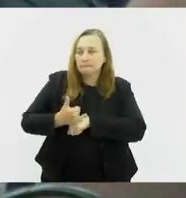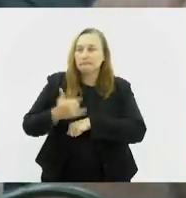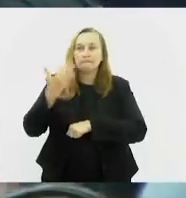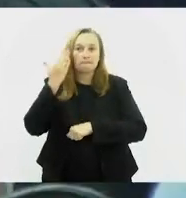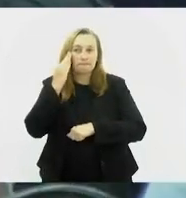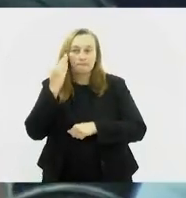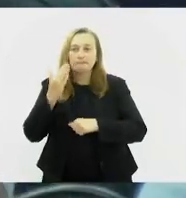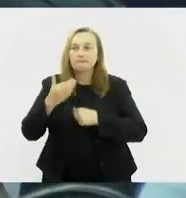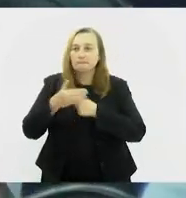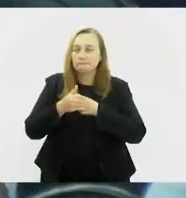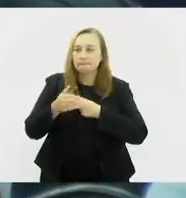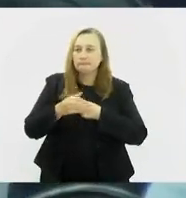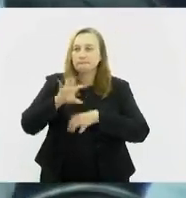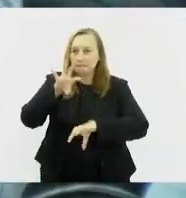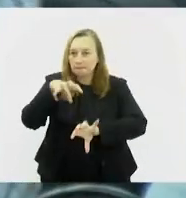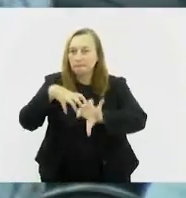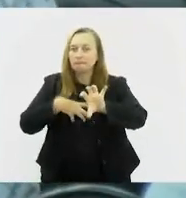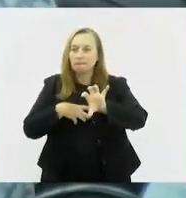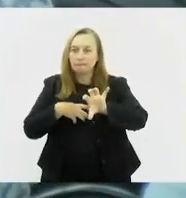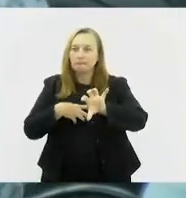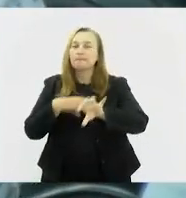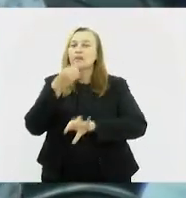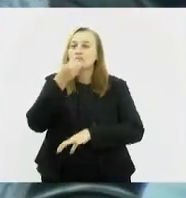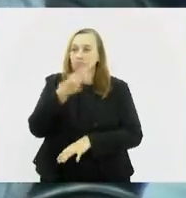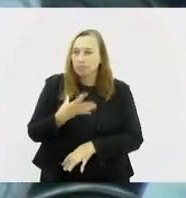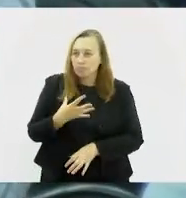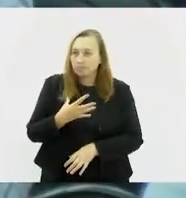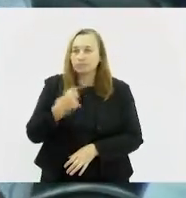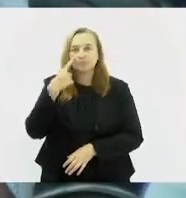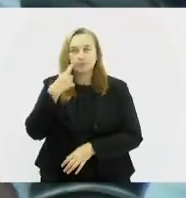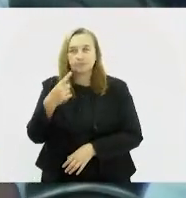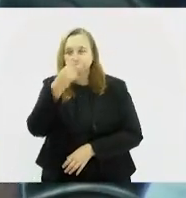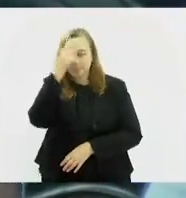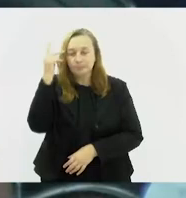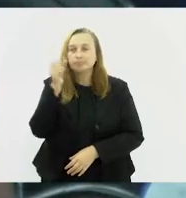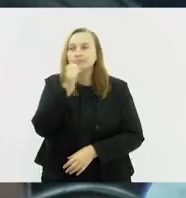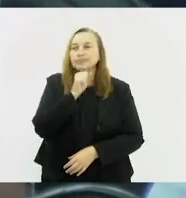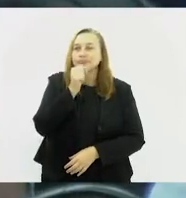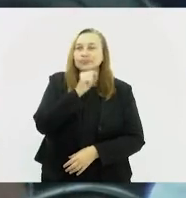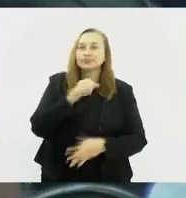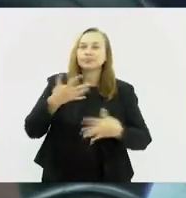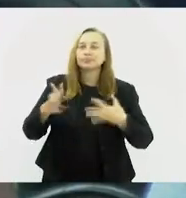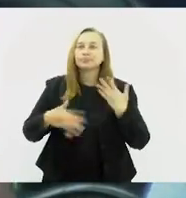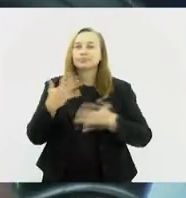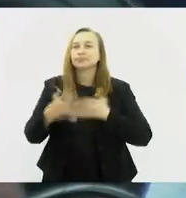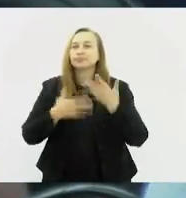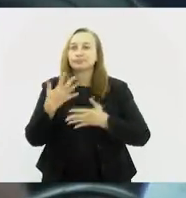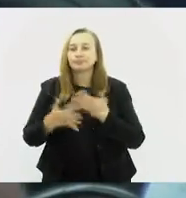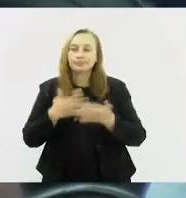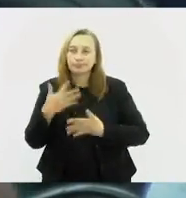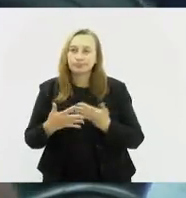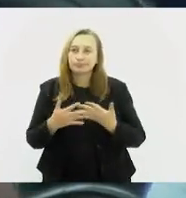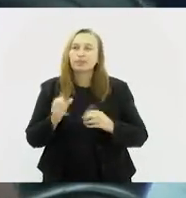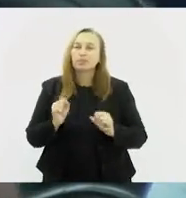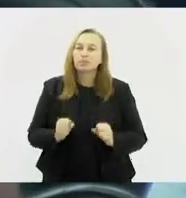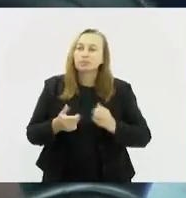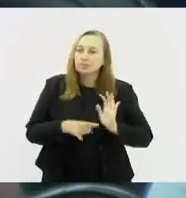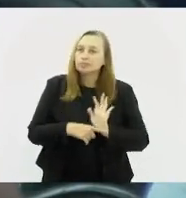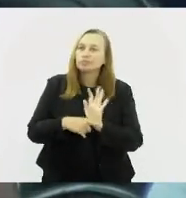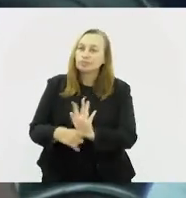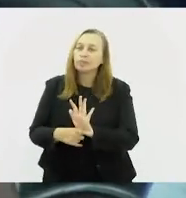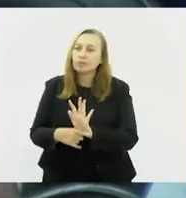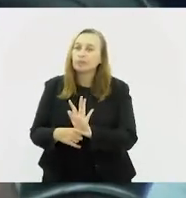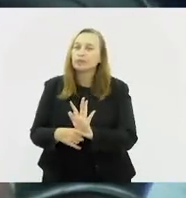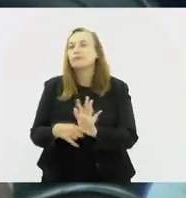pelo próximo, que é muito bom ver uma pessoa idosa, animada, alegre, e poder ajudar de